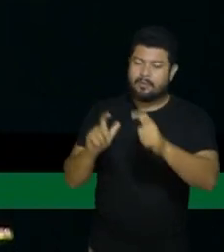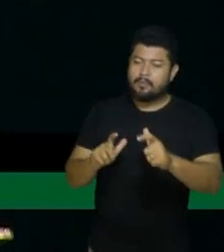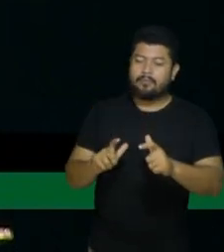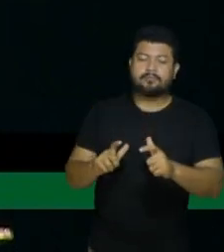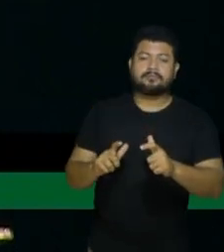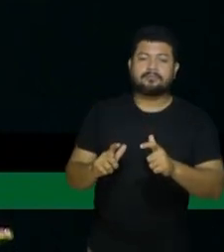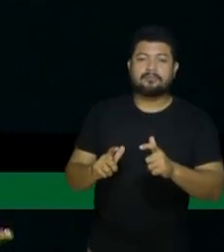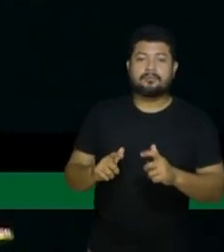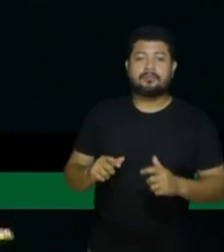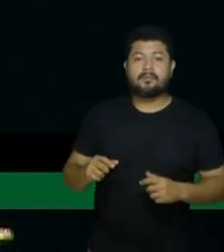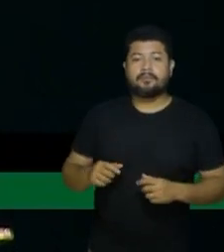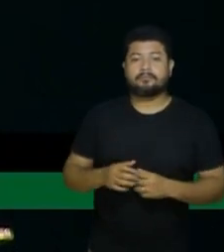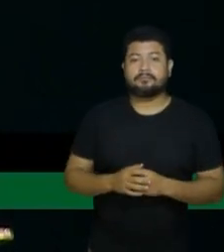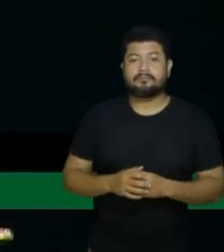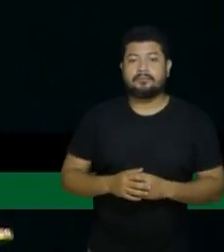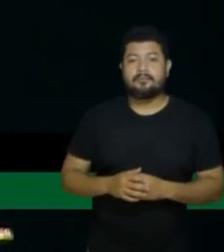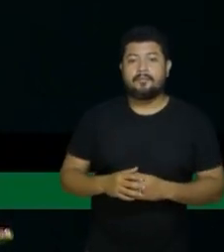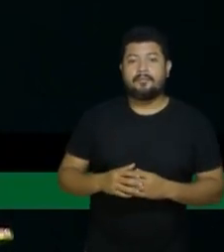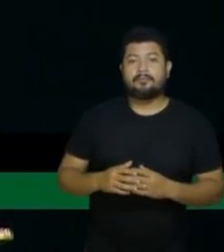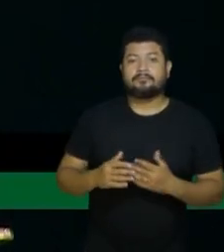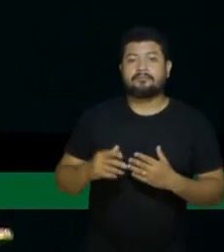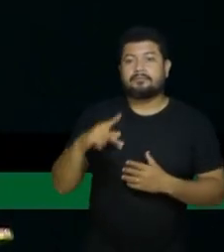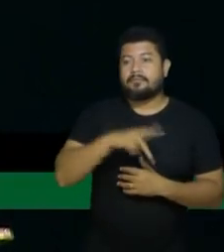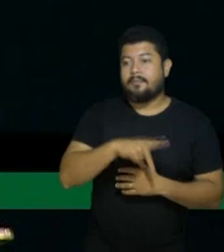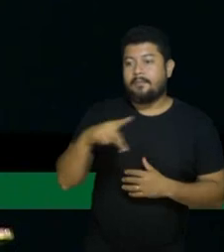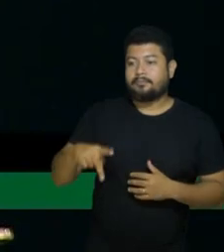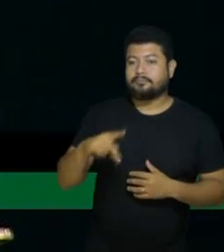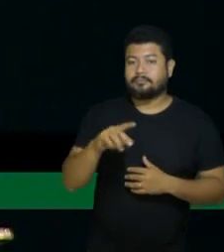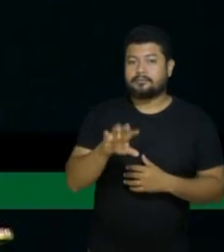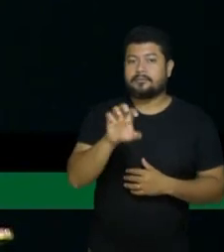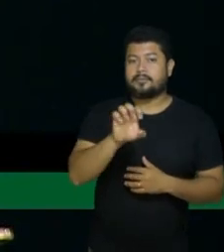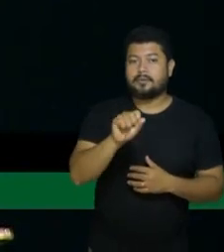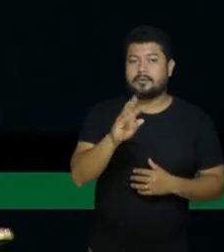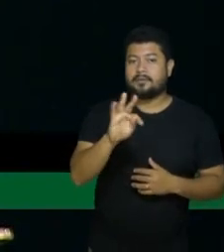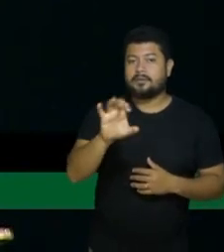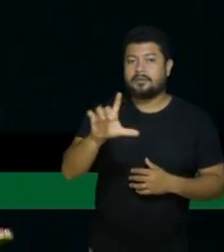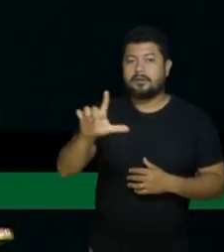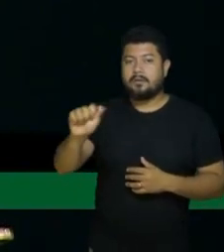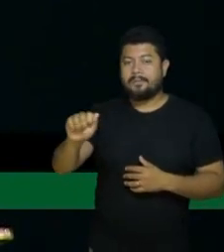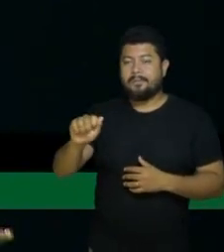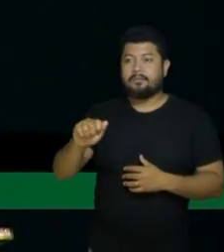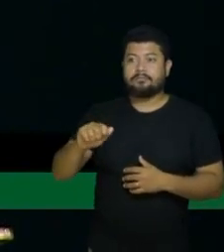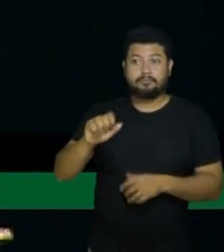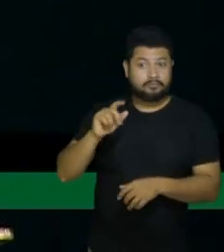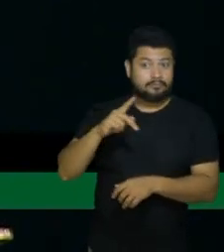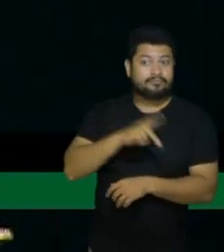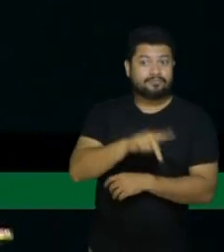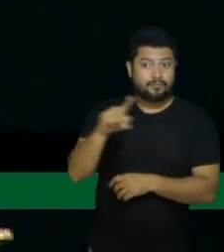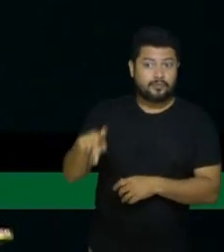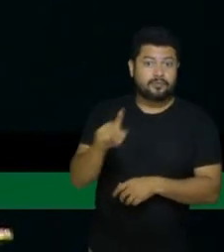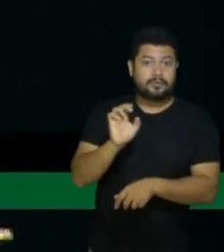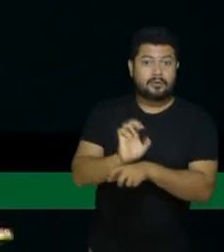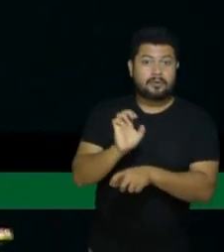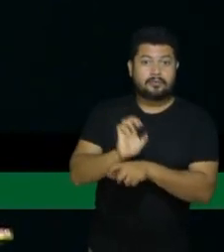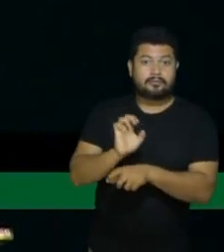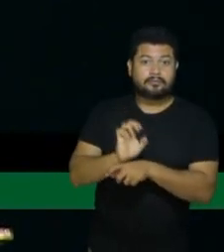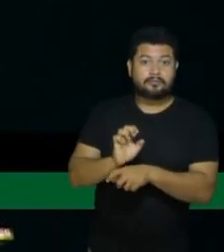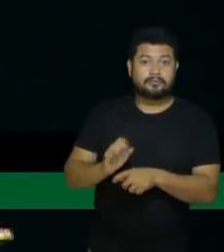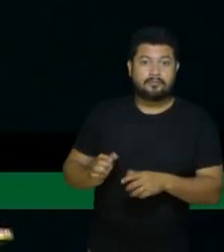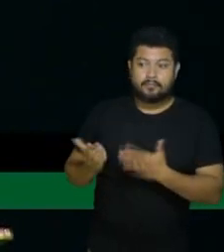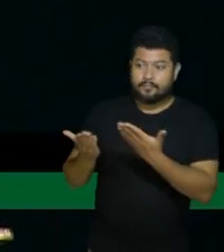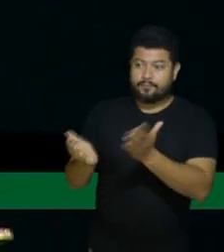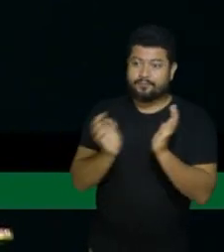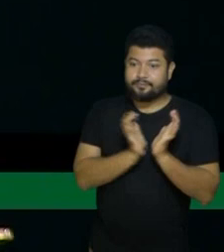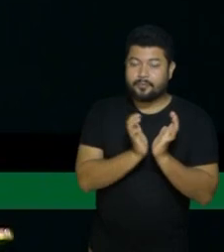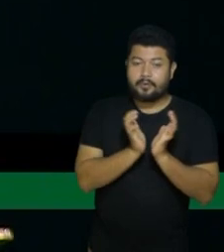coração a professora Estela Maria Car preso professora do Estado dá o nome a pai de Blumenau que foi